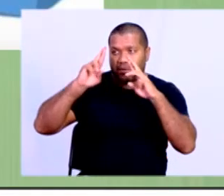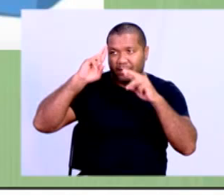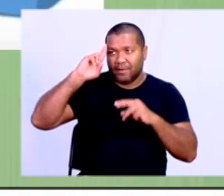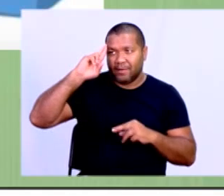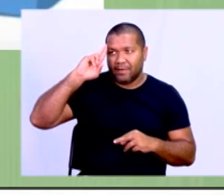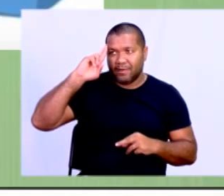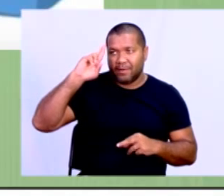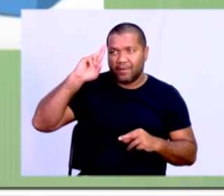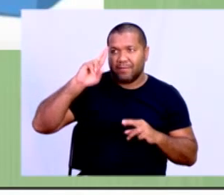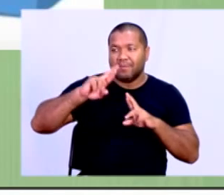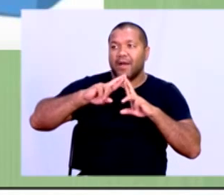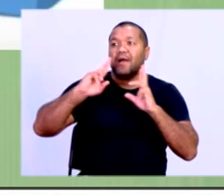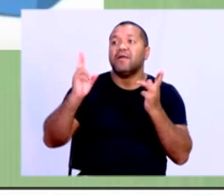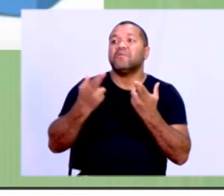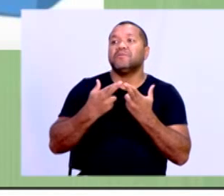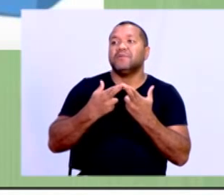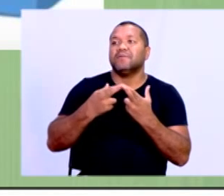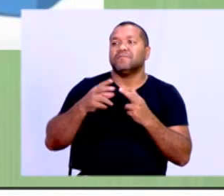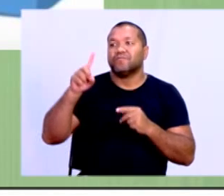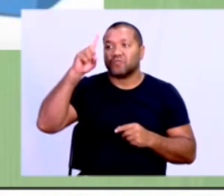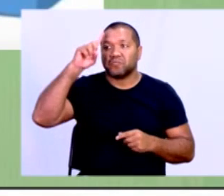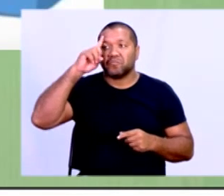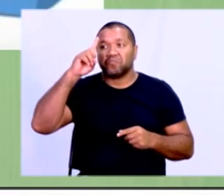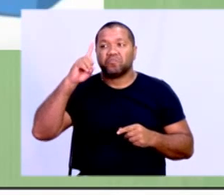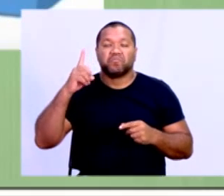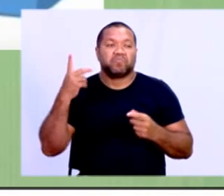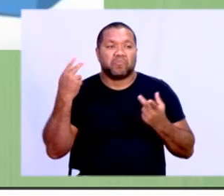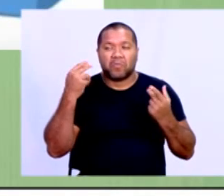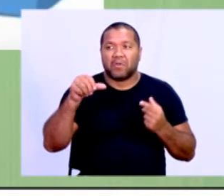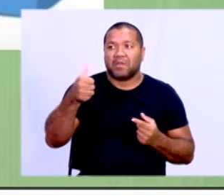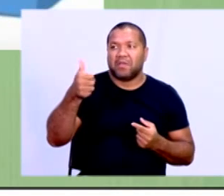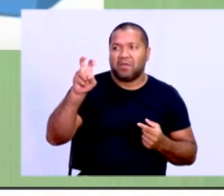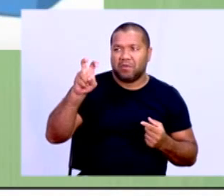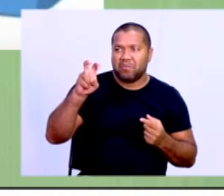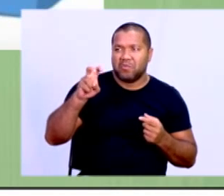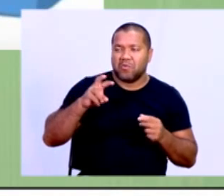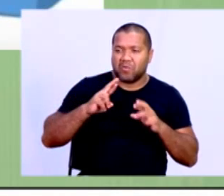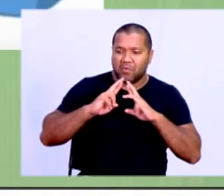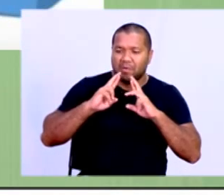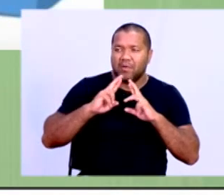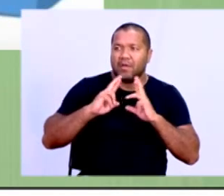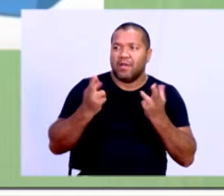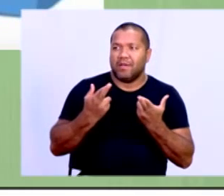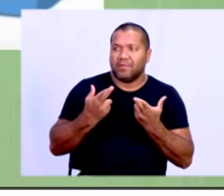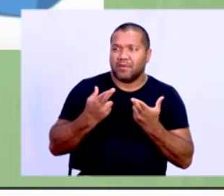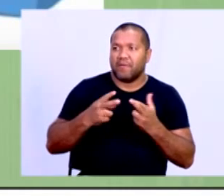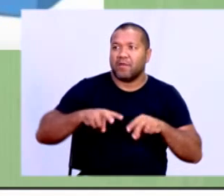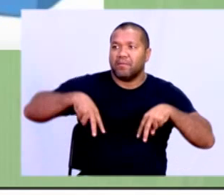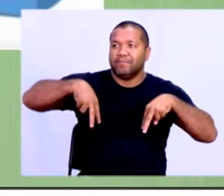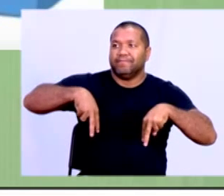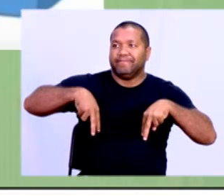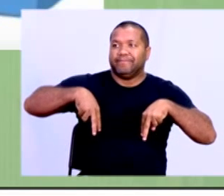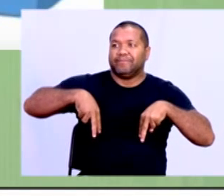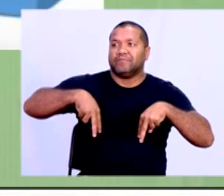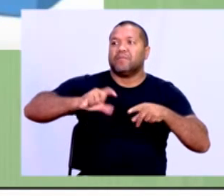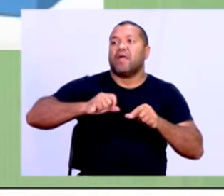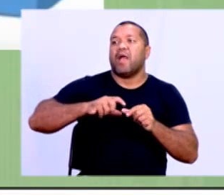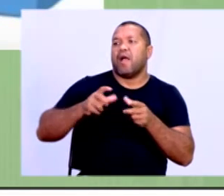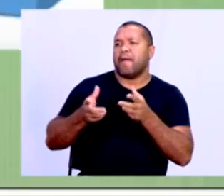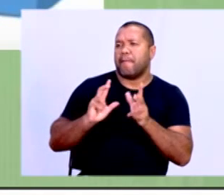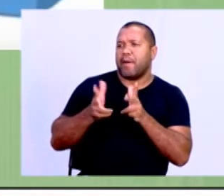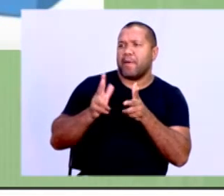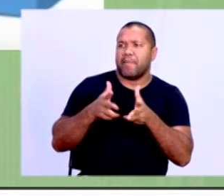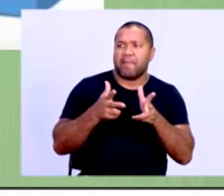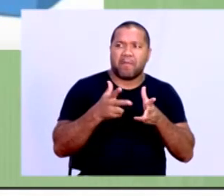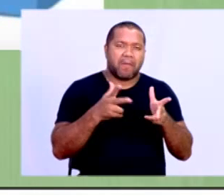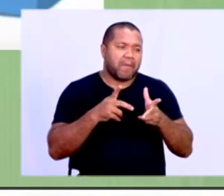diária, geralmente reunião de 15 minutos, e eles ficam em pé mesmo, em pé, certo?